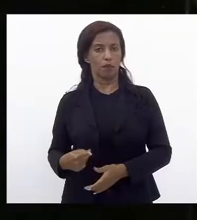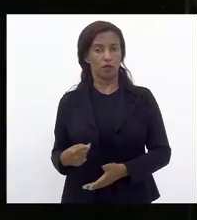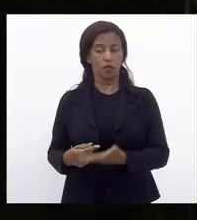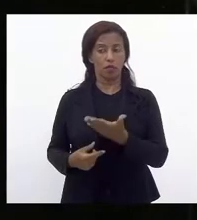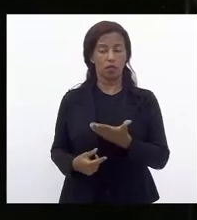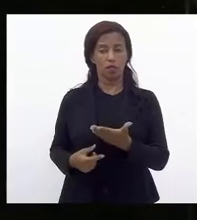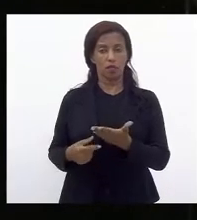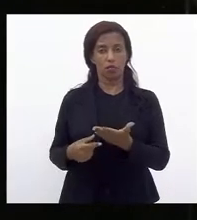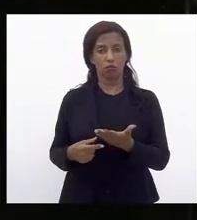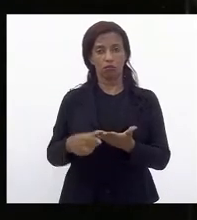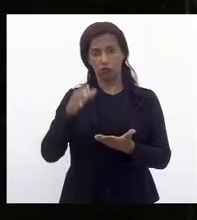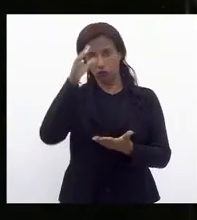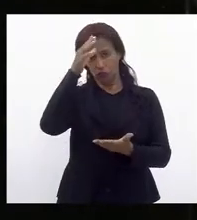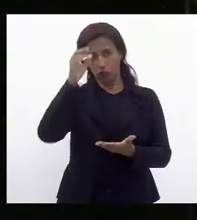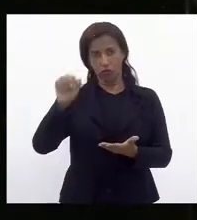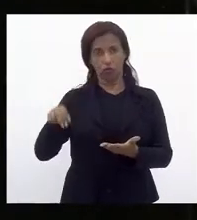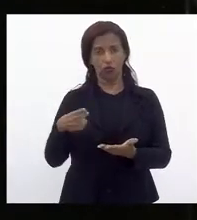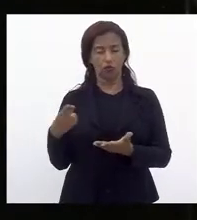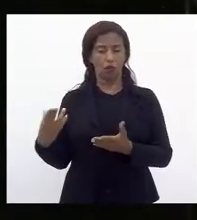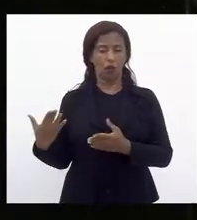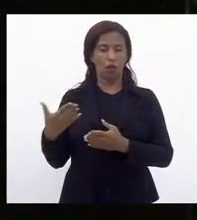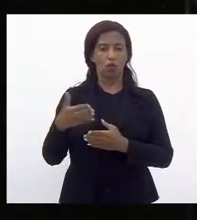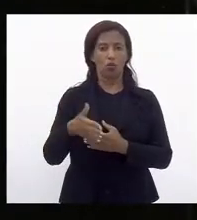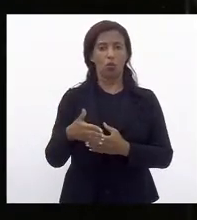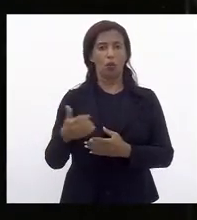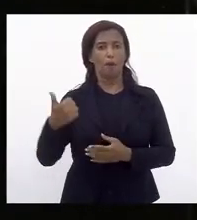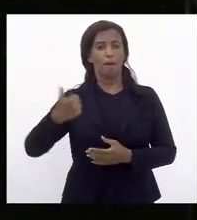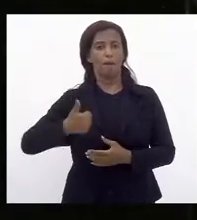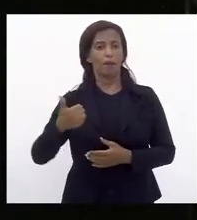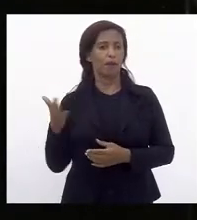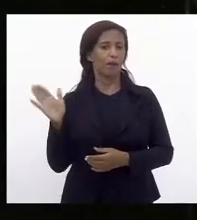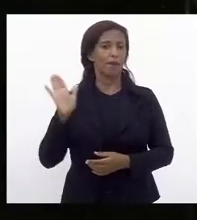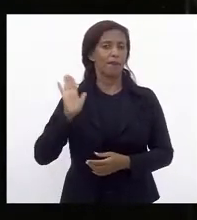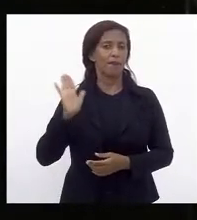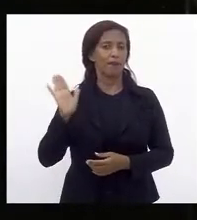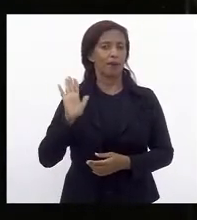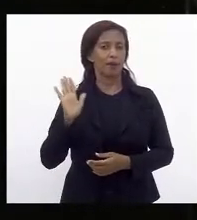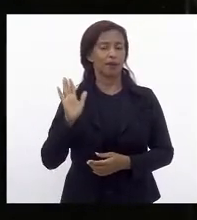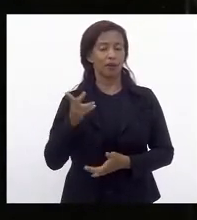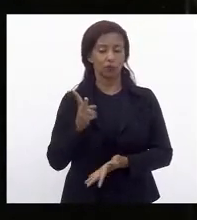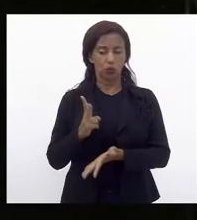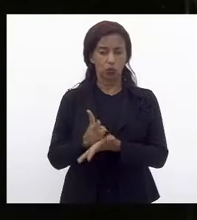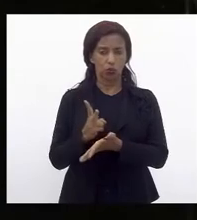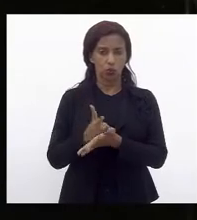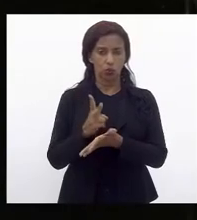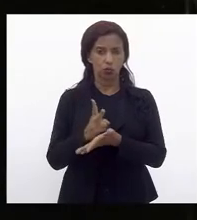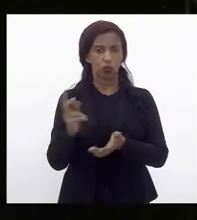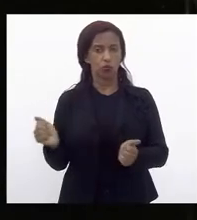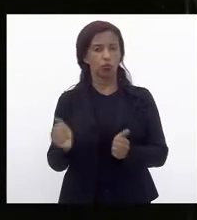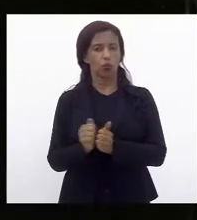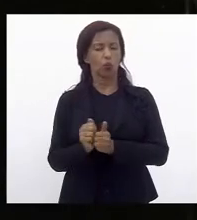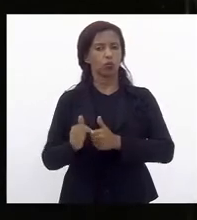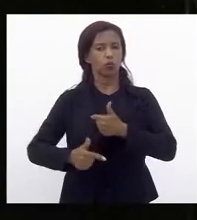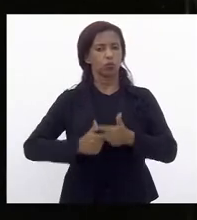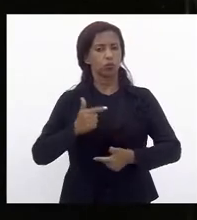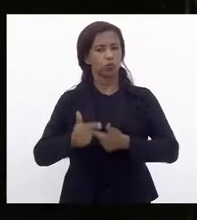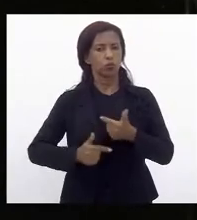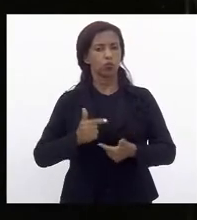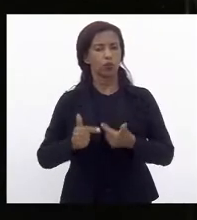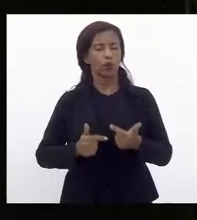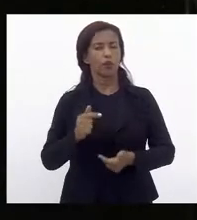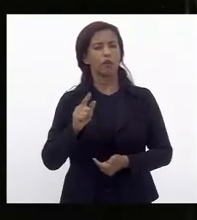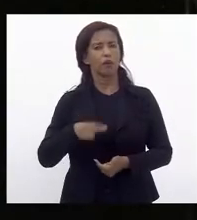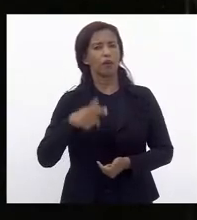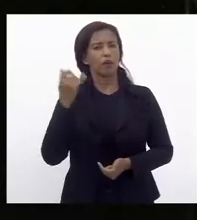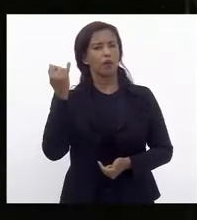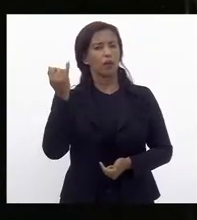Excelência entrou nessa casa com o primeiro mandato e deu continuidade a essa luta. Então é importante